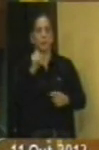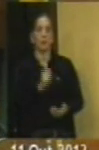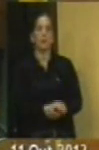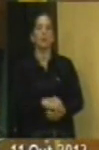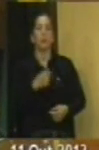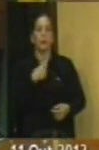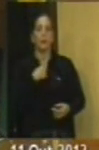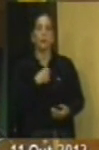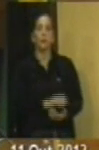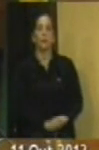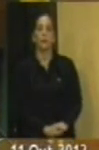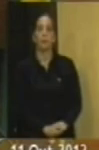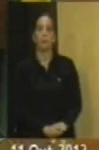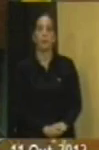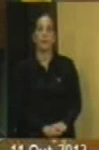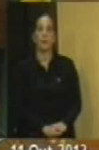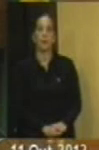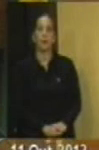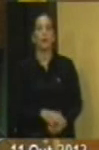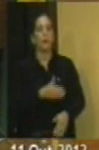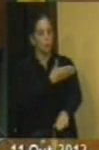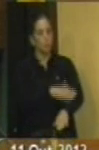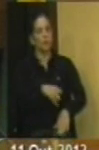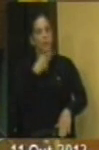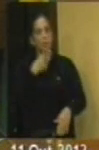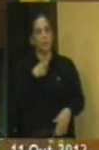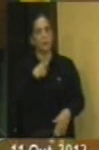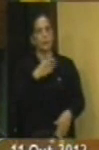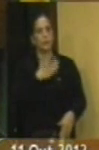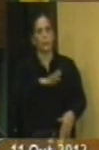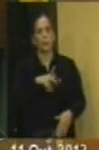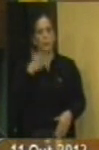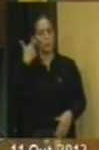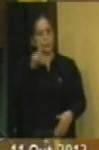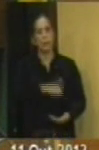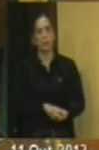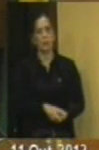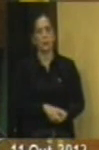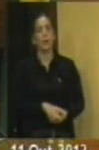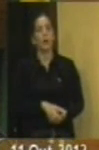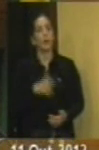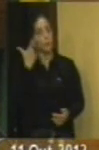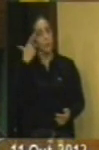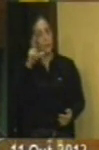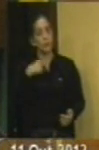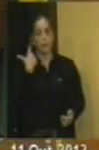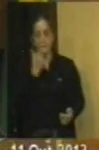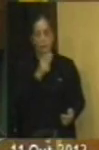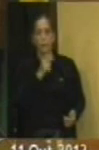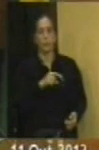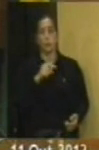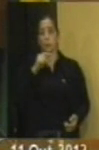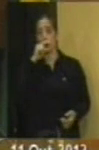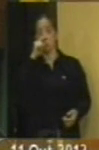eu costumo dizer que às vezes eu não gosto muito da vitória que às vezes a vitória torna agente meio arrogante